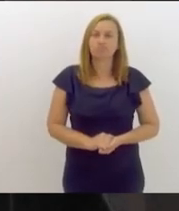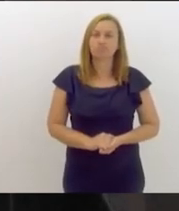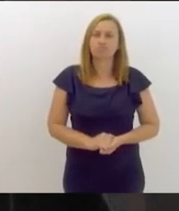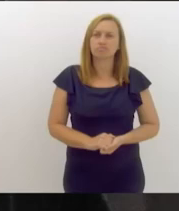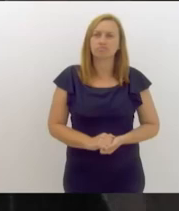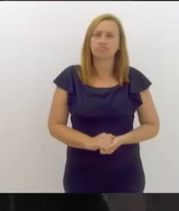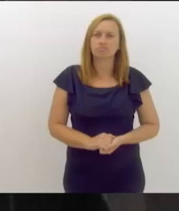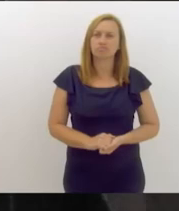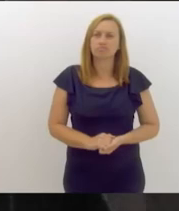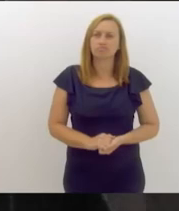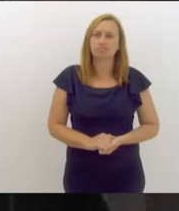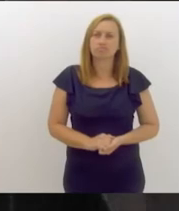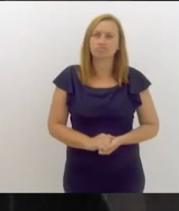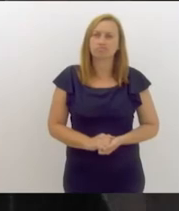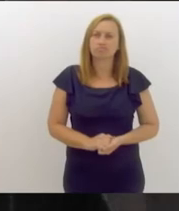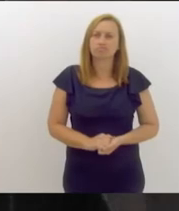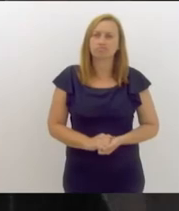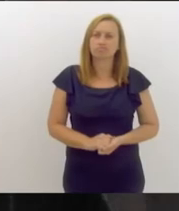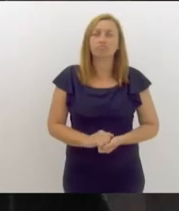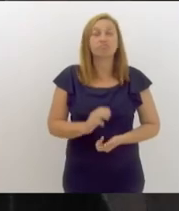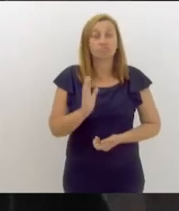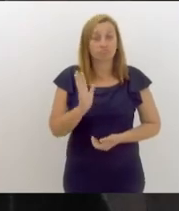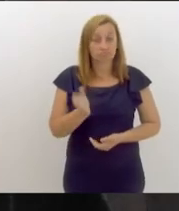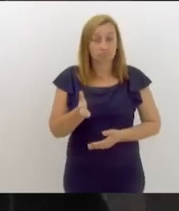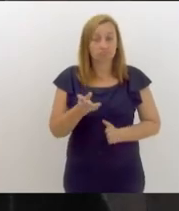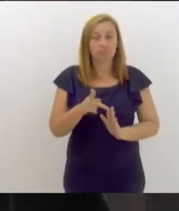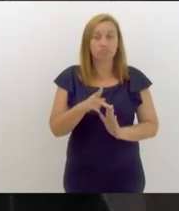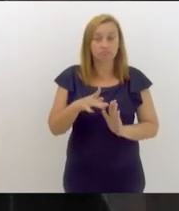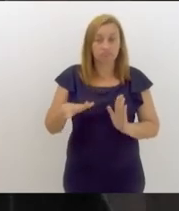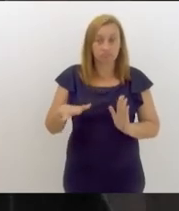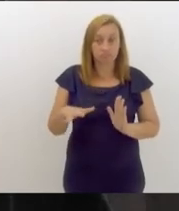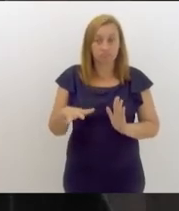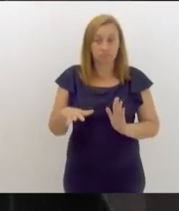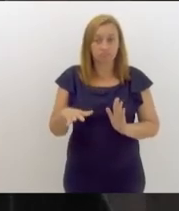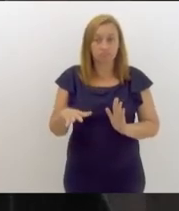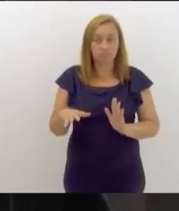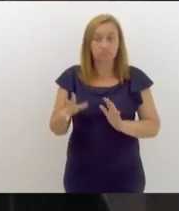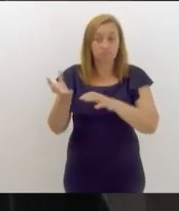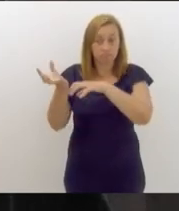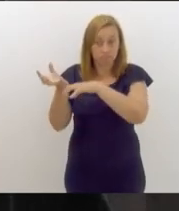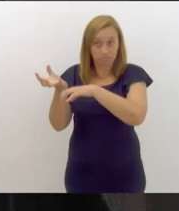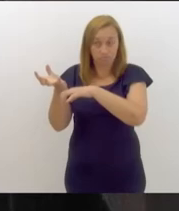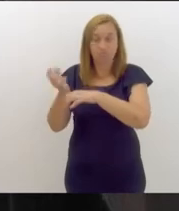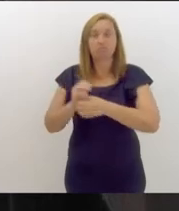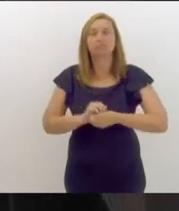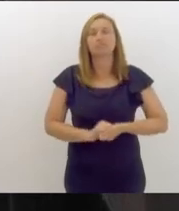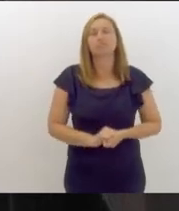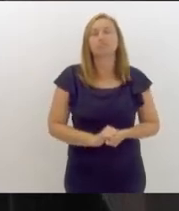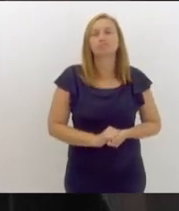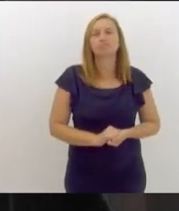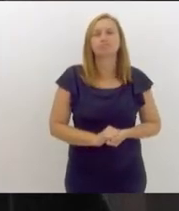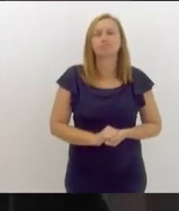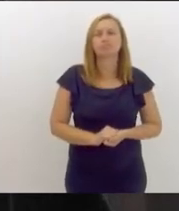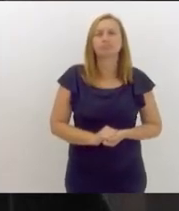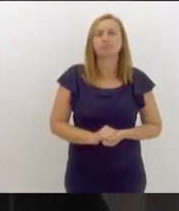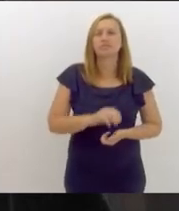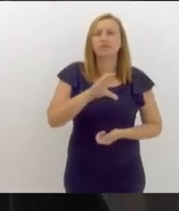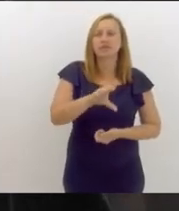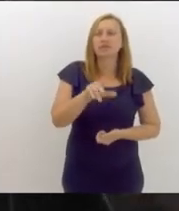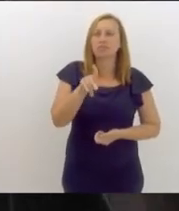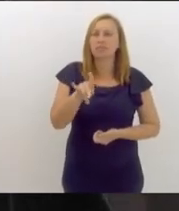que já foi protocolado no Congresso Nacional na Câmara Federal a